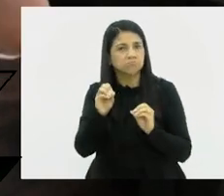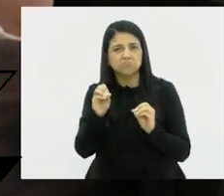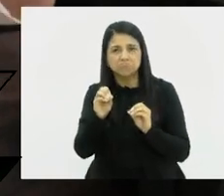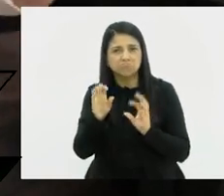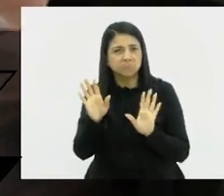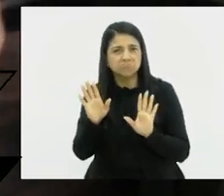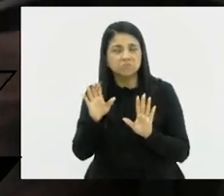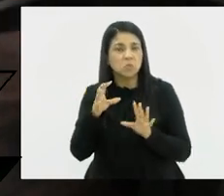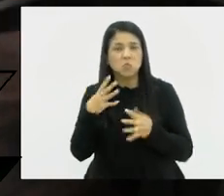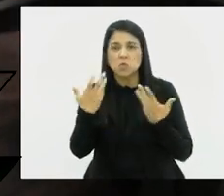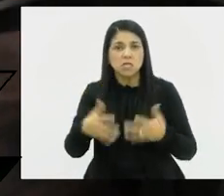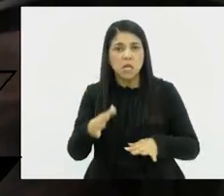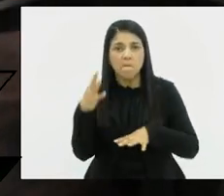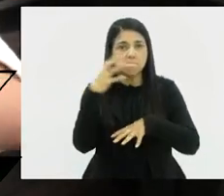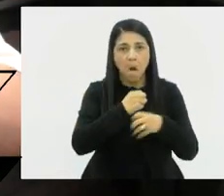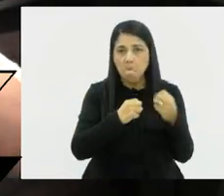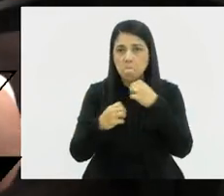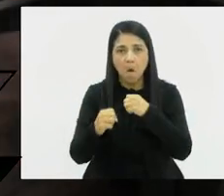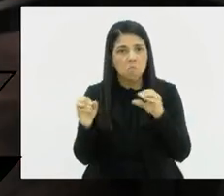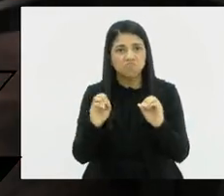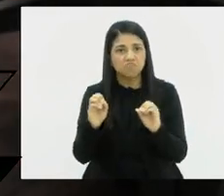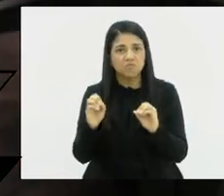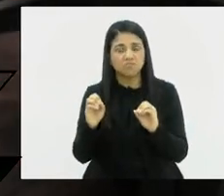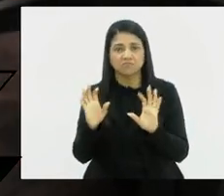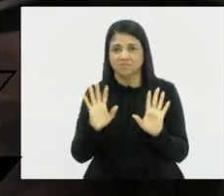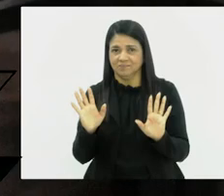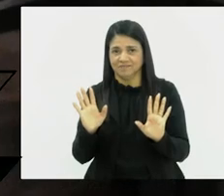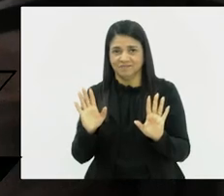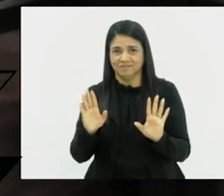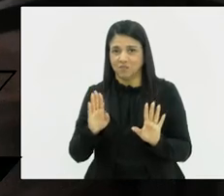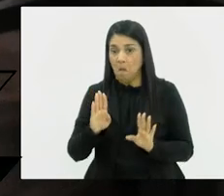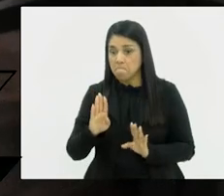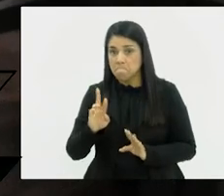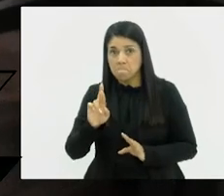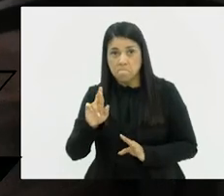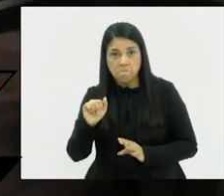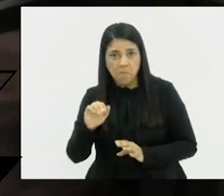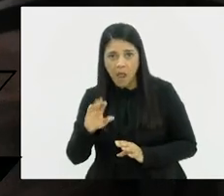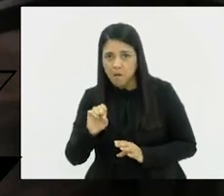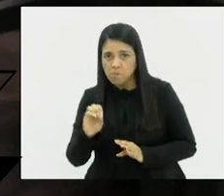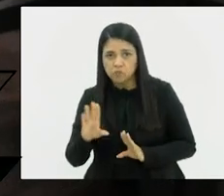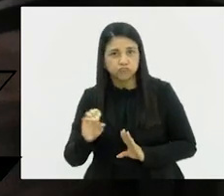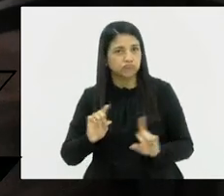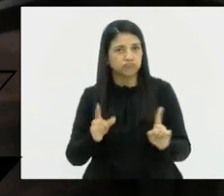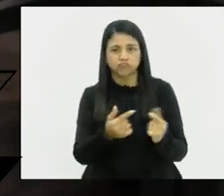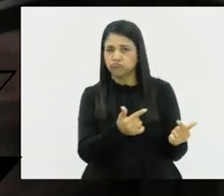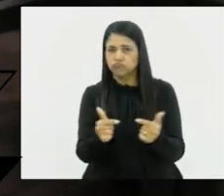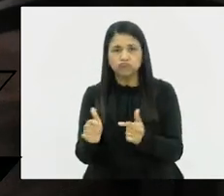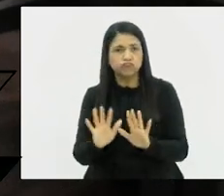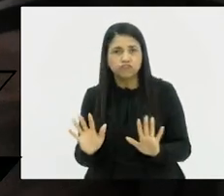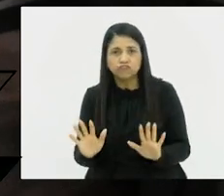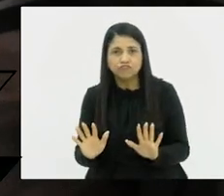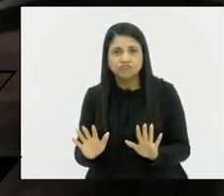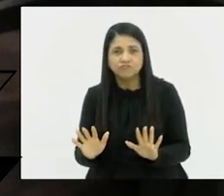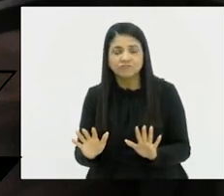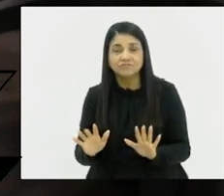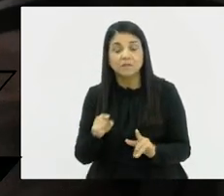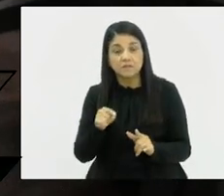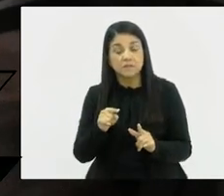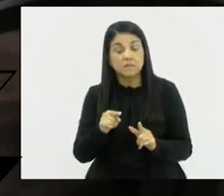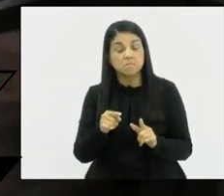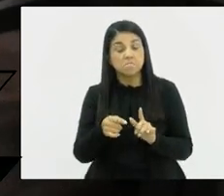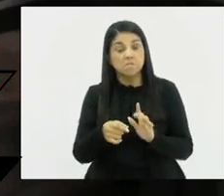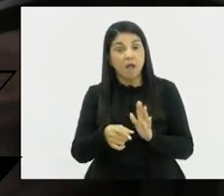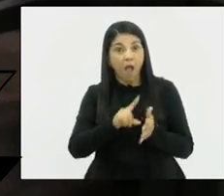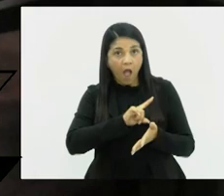querendo morder, enfim, não estavam revoltados, igual eles estavam no dia anterior. Então, para os senhores